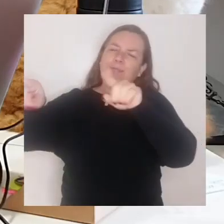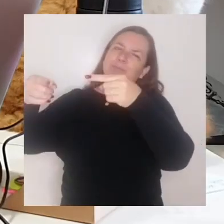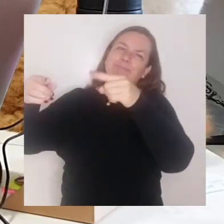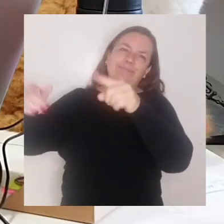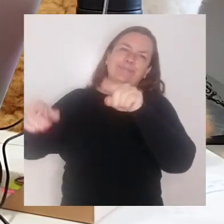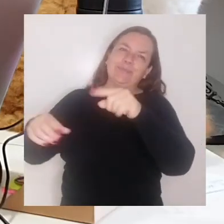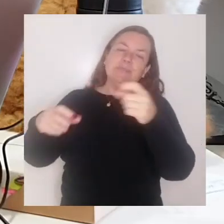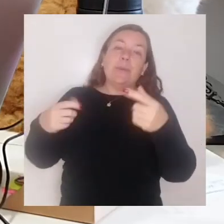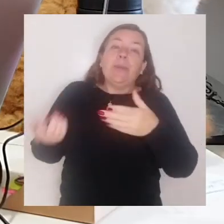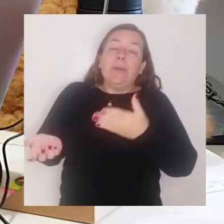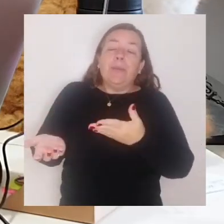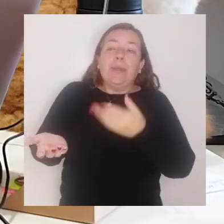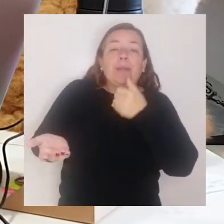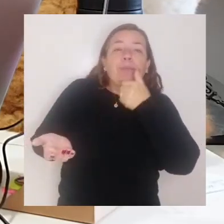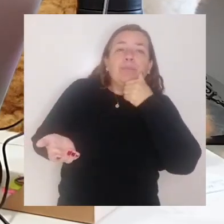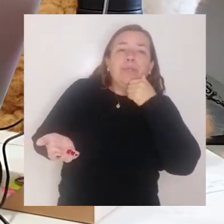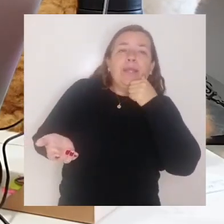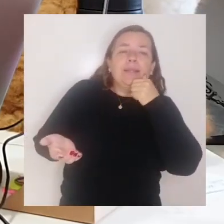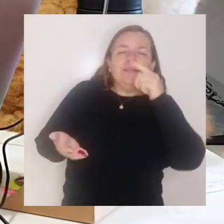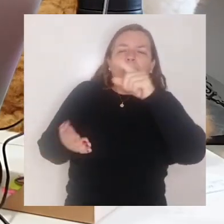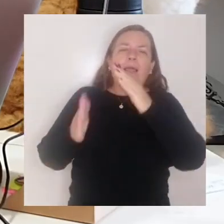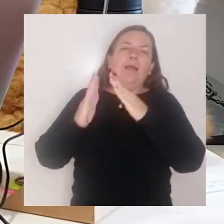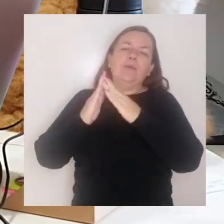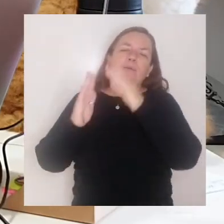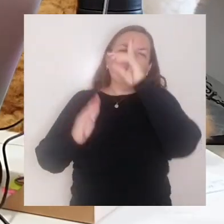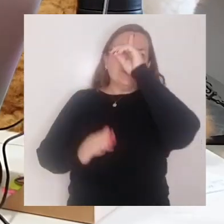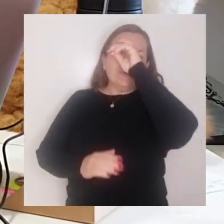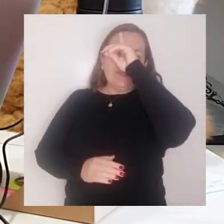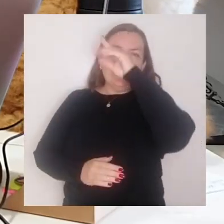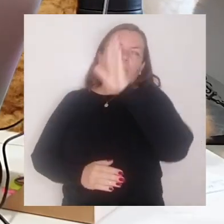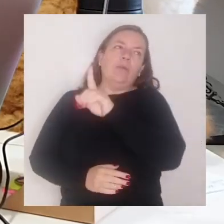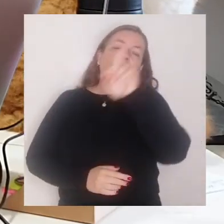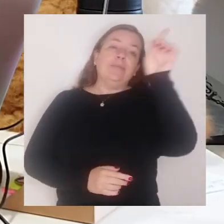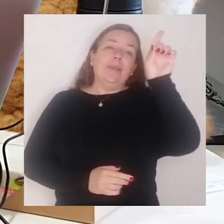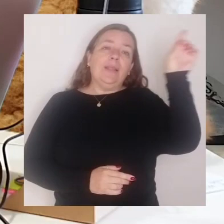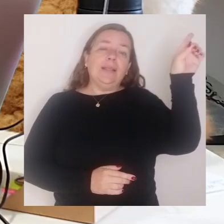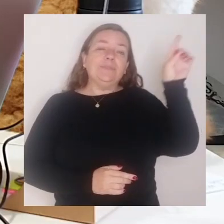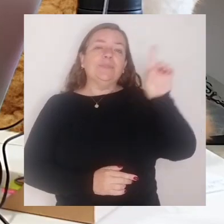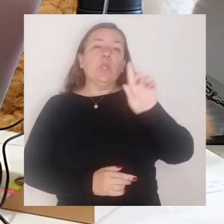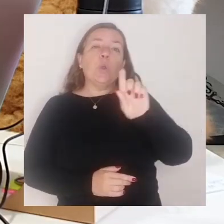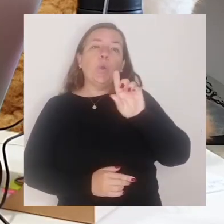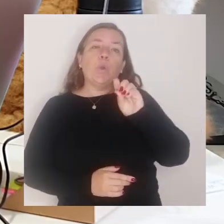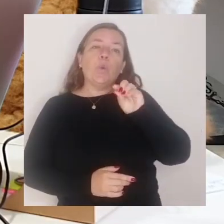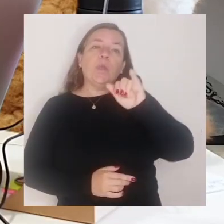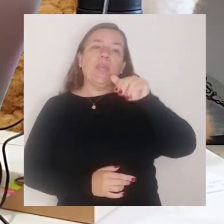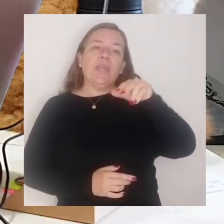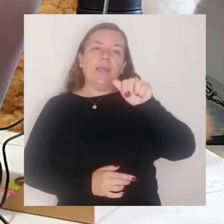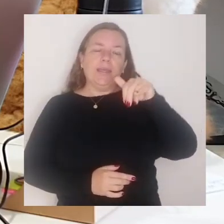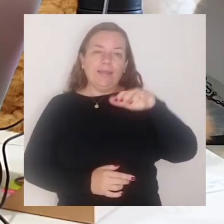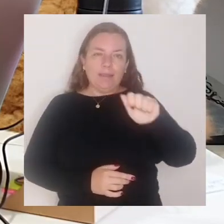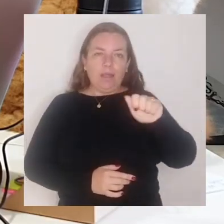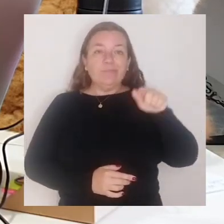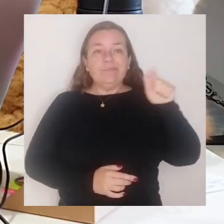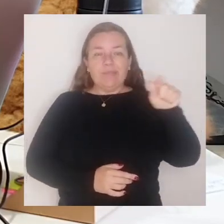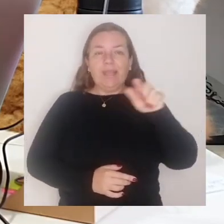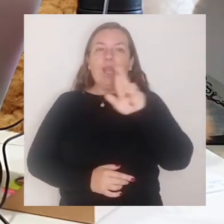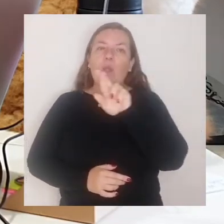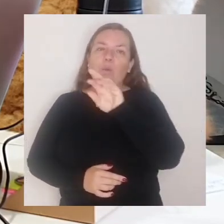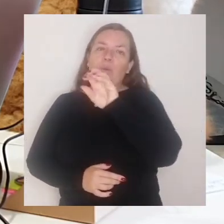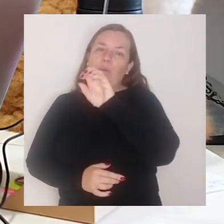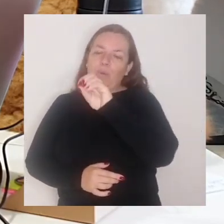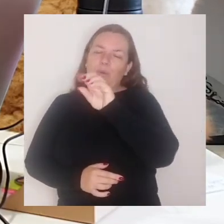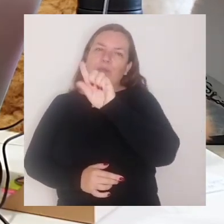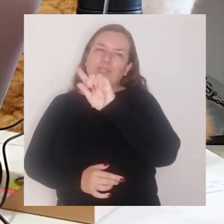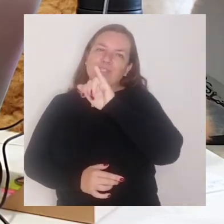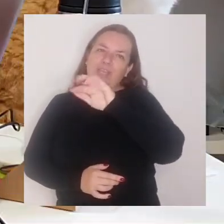para uma paciente que está internada lá no Hospital Estadual Alberto Hassi, em Goiânia. A paciente é a dona